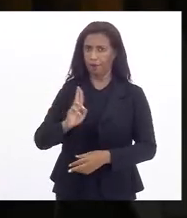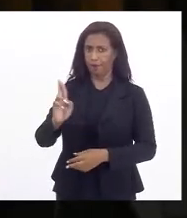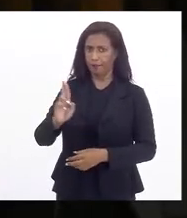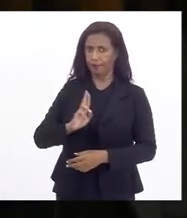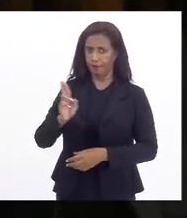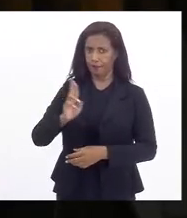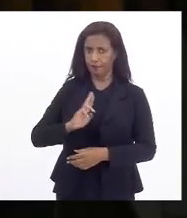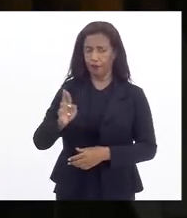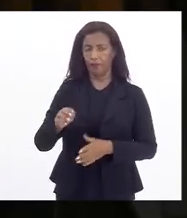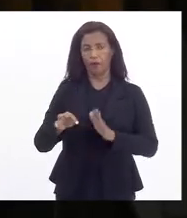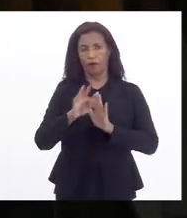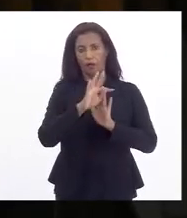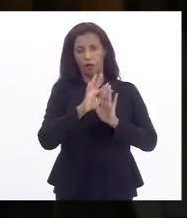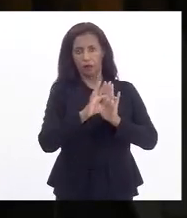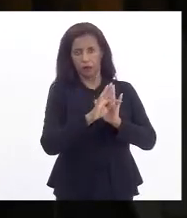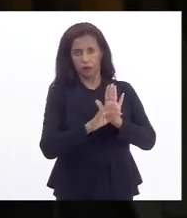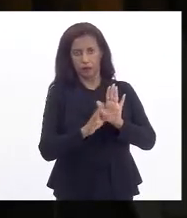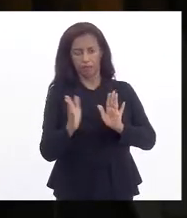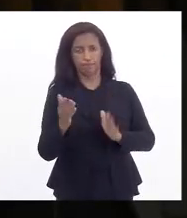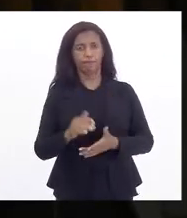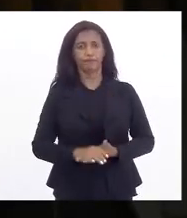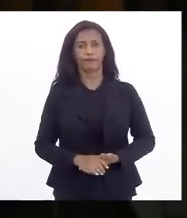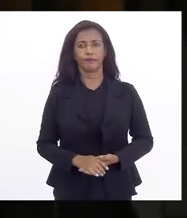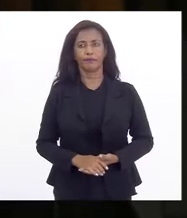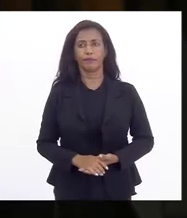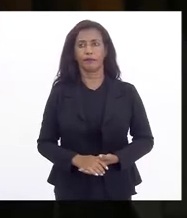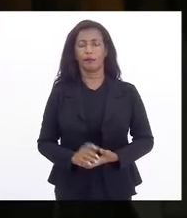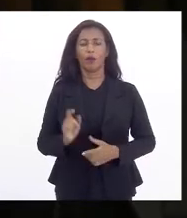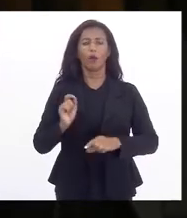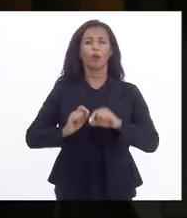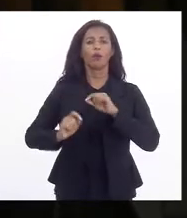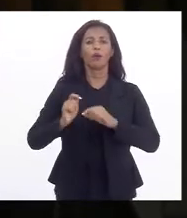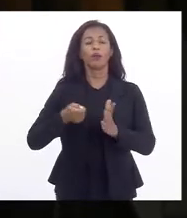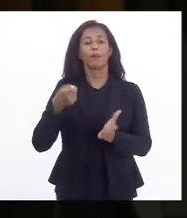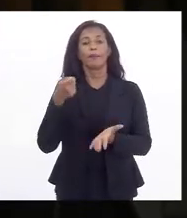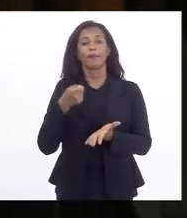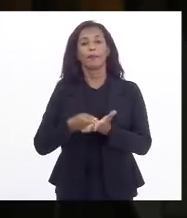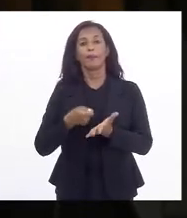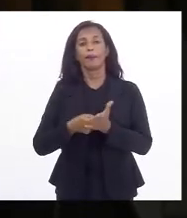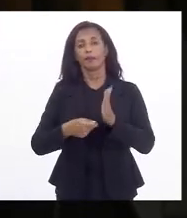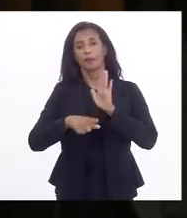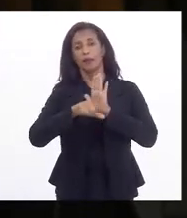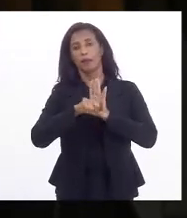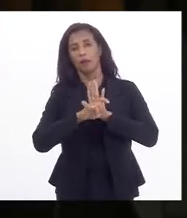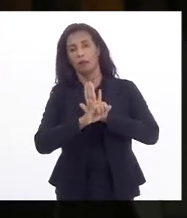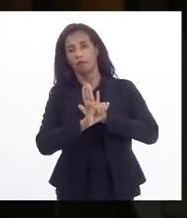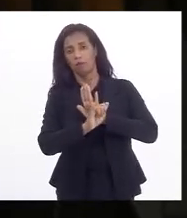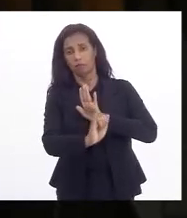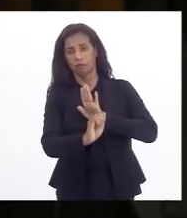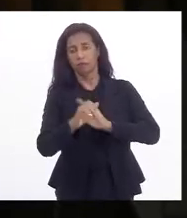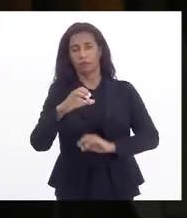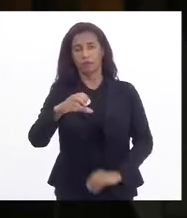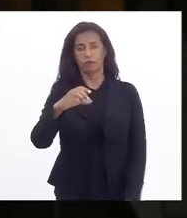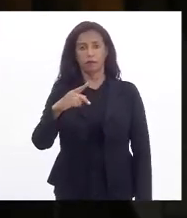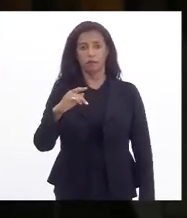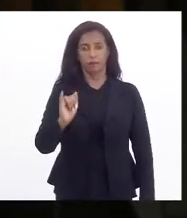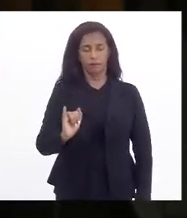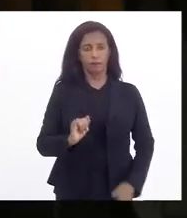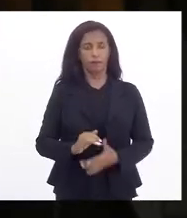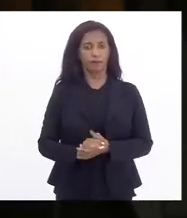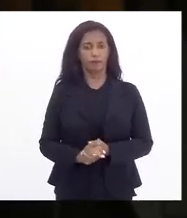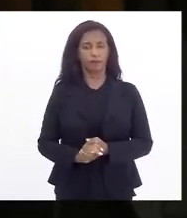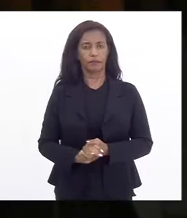nos tempos em termos do que determina a legislação das cpis